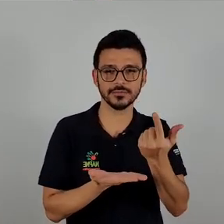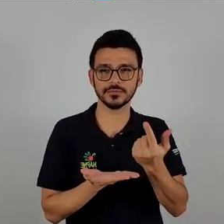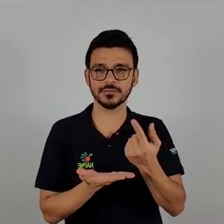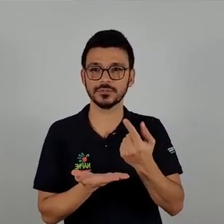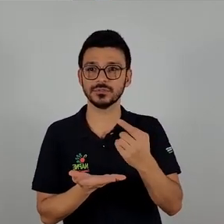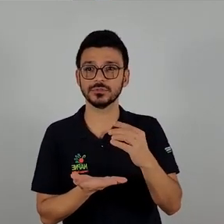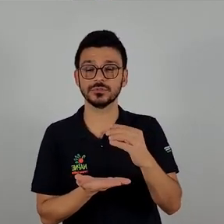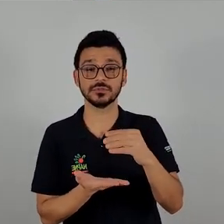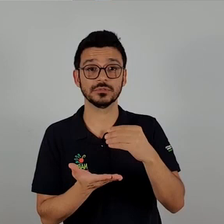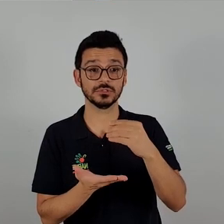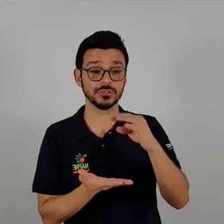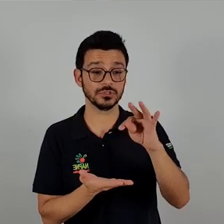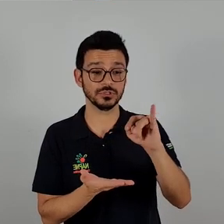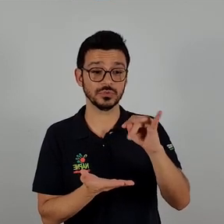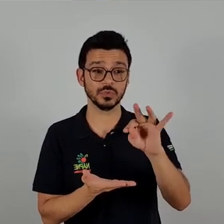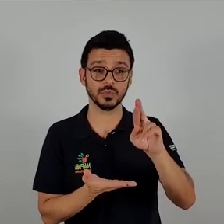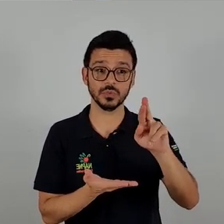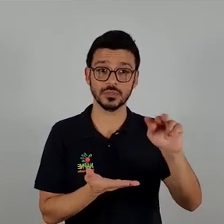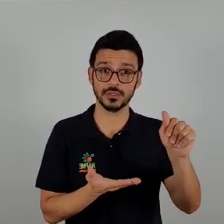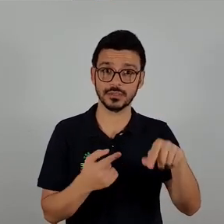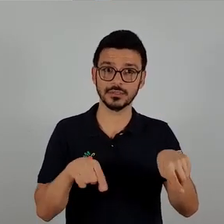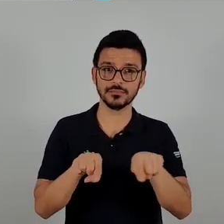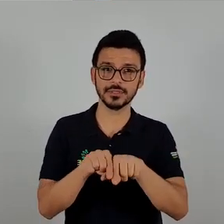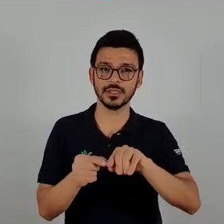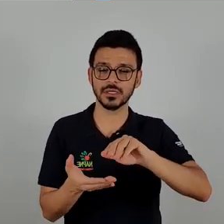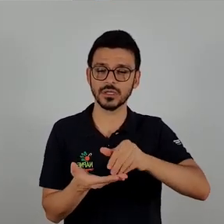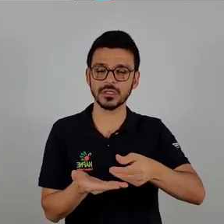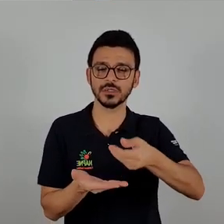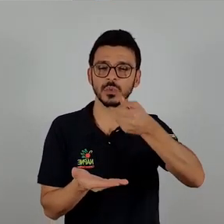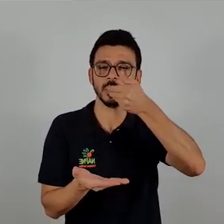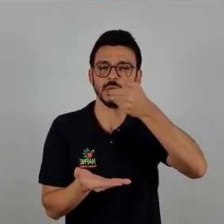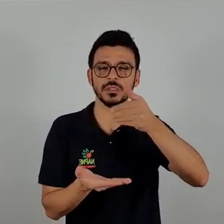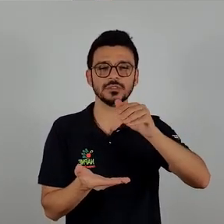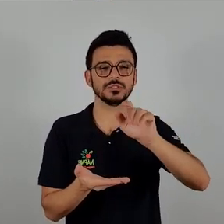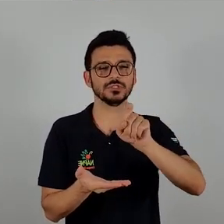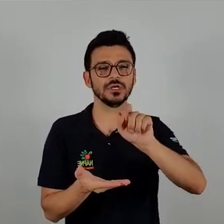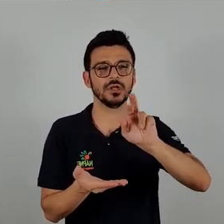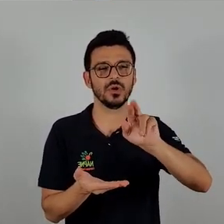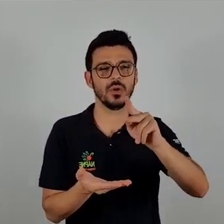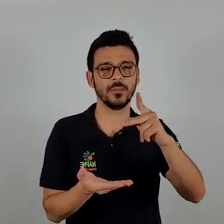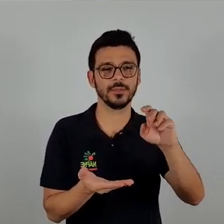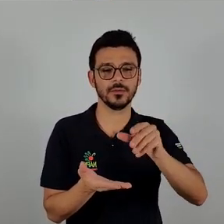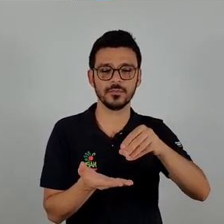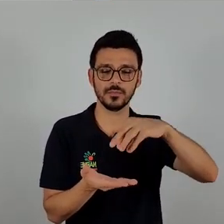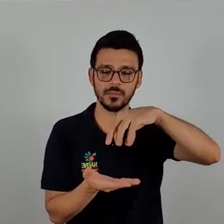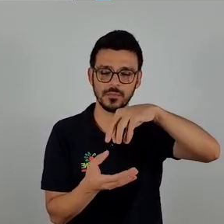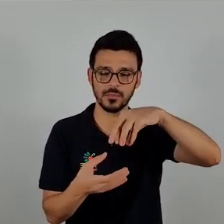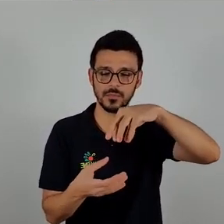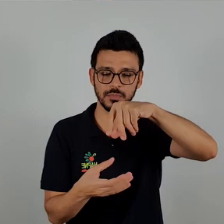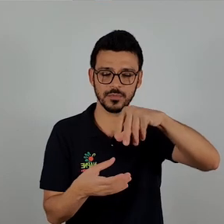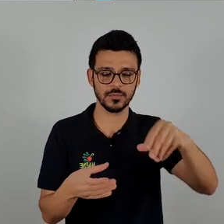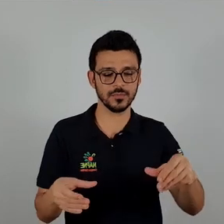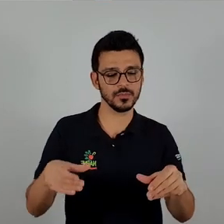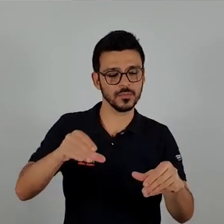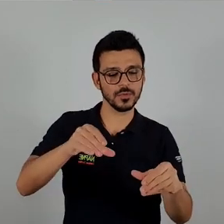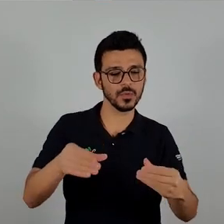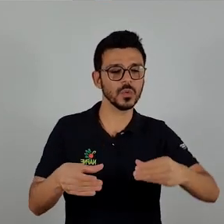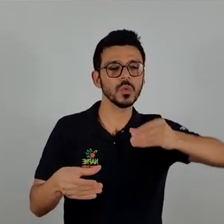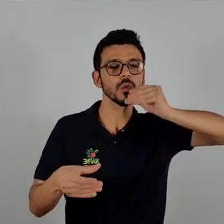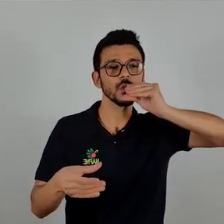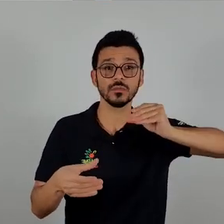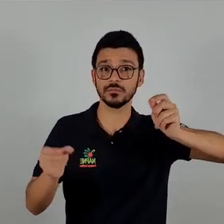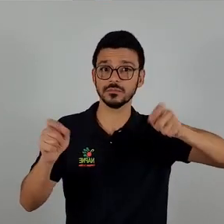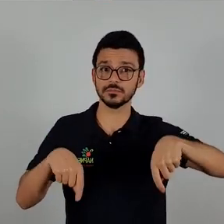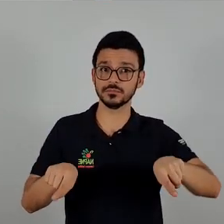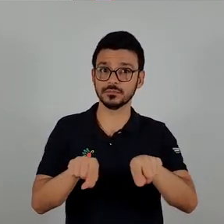teve a felicidade de resolver ali, né? Tivemos o caso, gastou um frasco de fitoterápico, custou na época o quê? 40, 50 reais e já faz mais de um ano que não